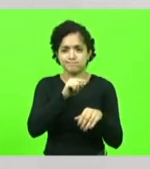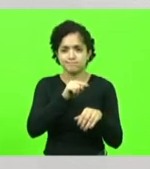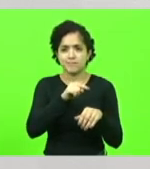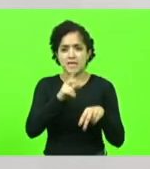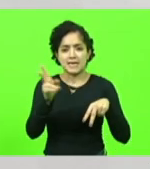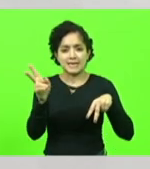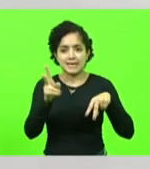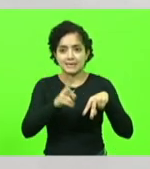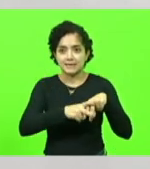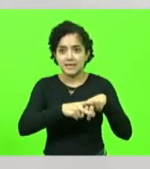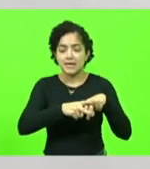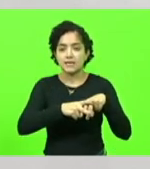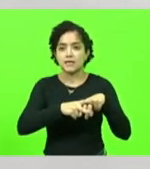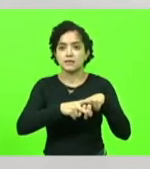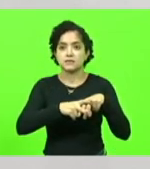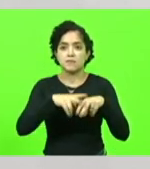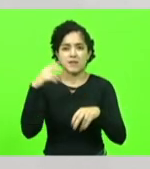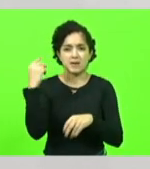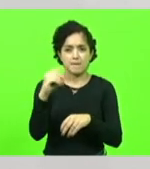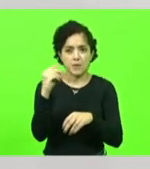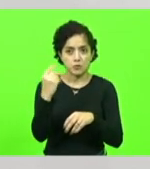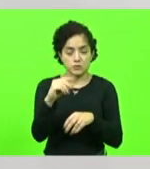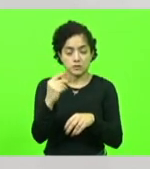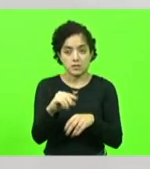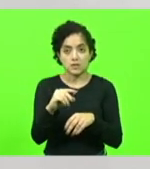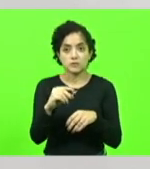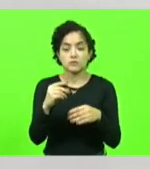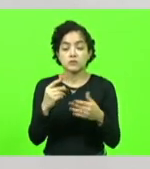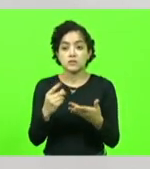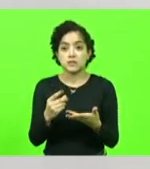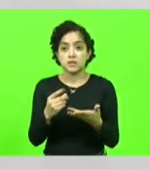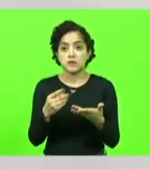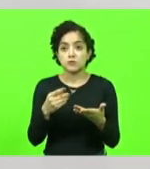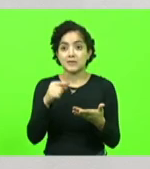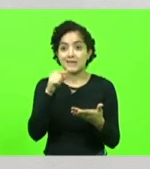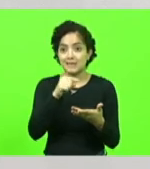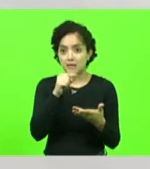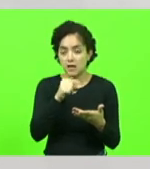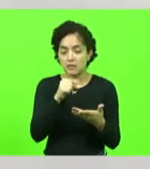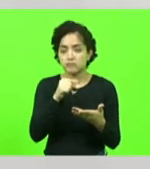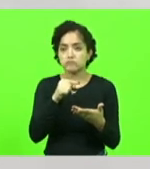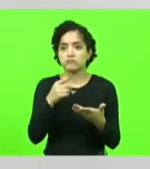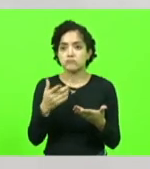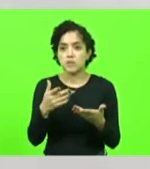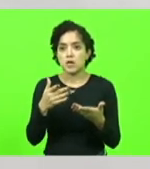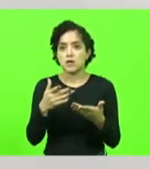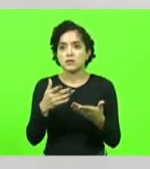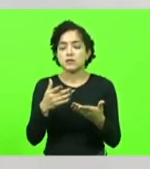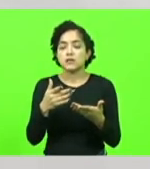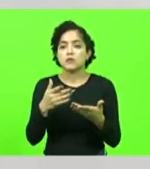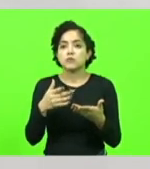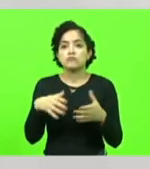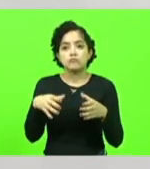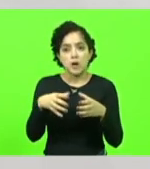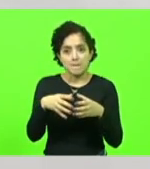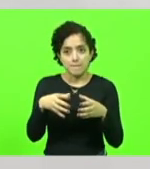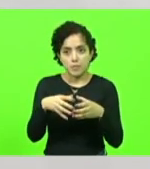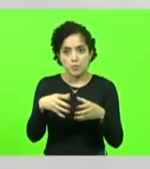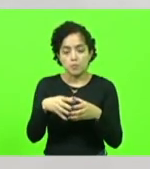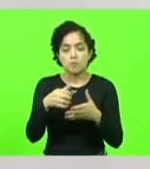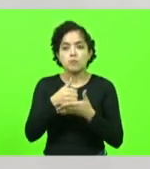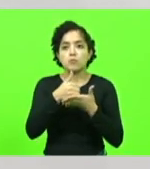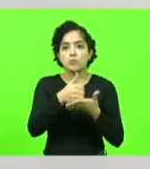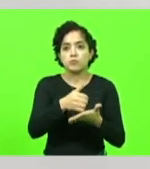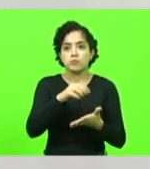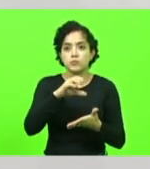Tratos, ele fez uma ação nessa cidade, juntamente com o apoio da SIDASC, a Vigilância